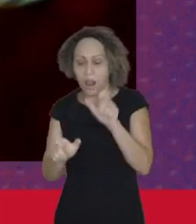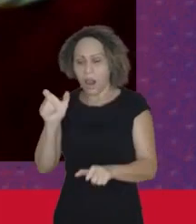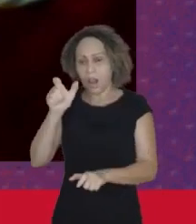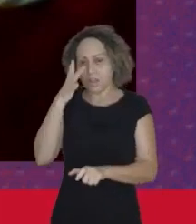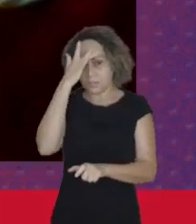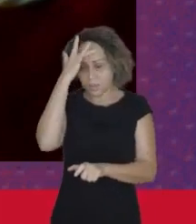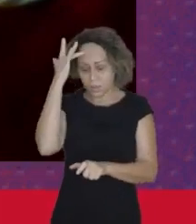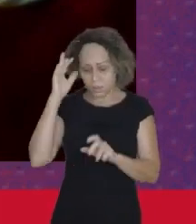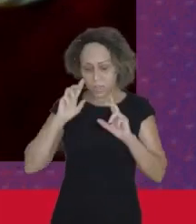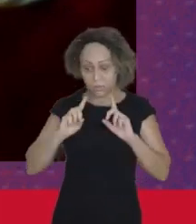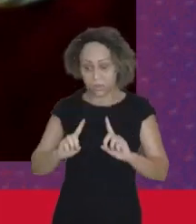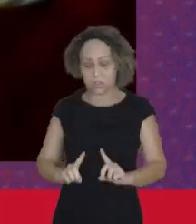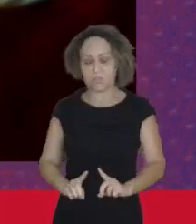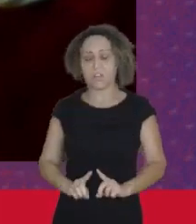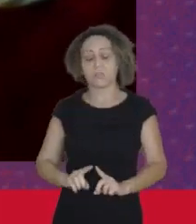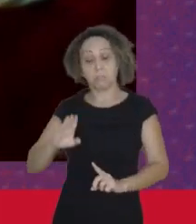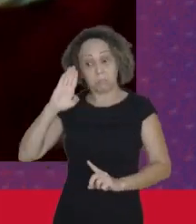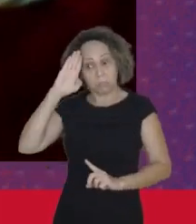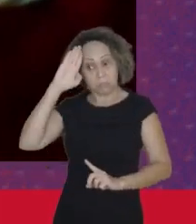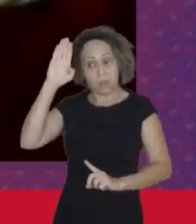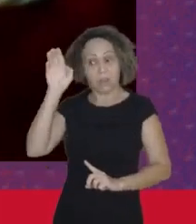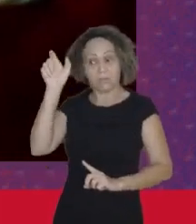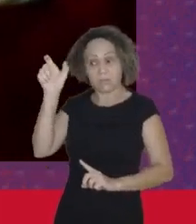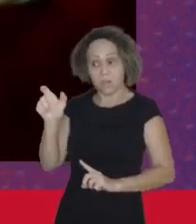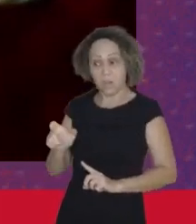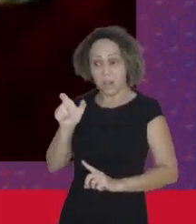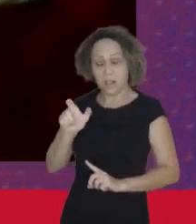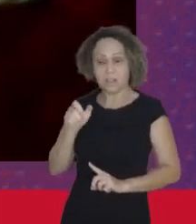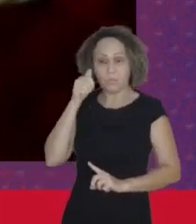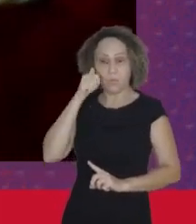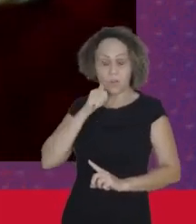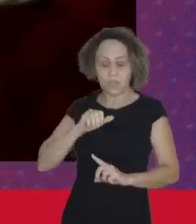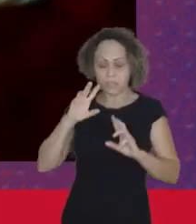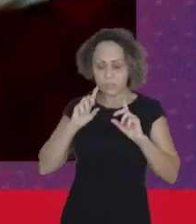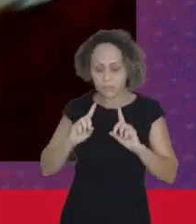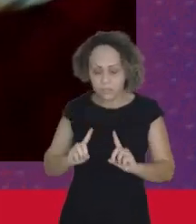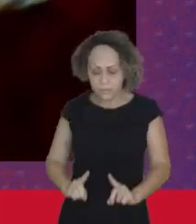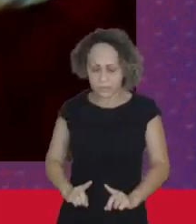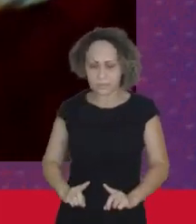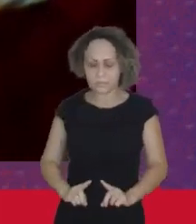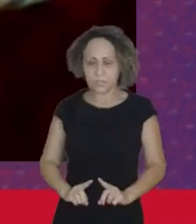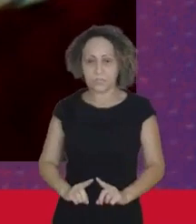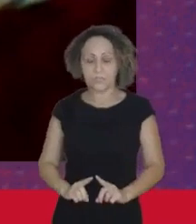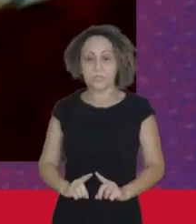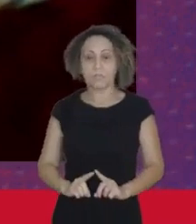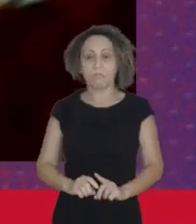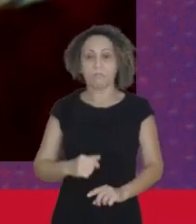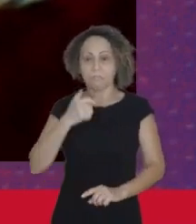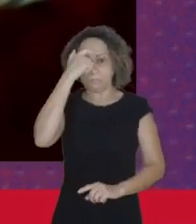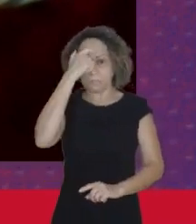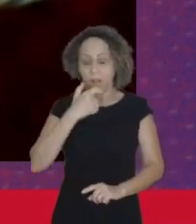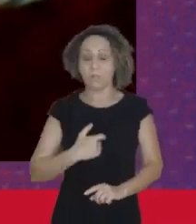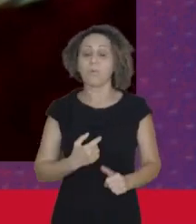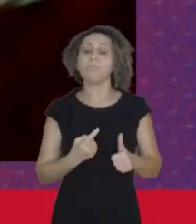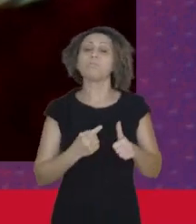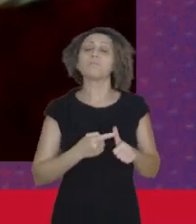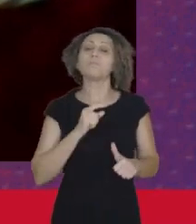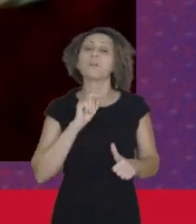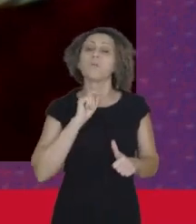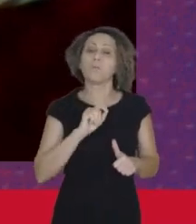e particularmente das mulheres com deficiência. Eu vou primeiramente